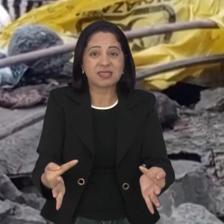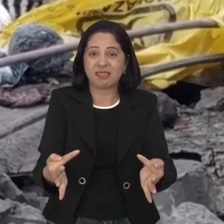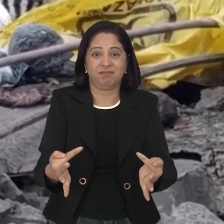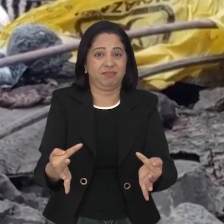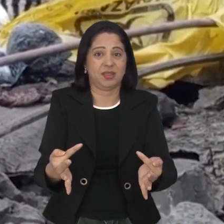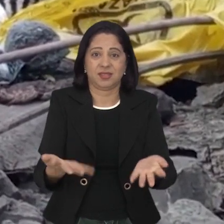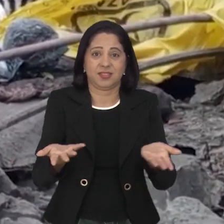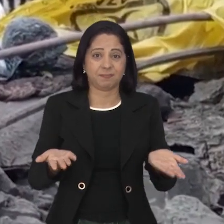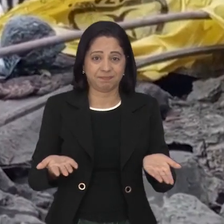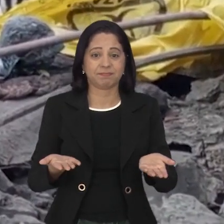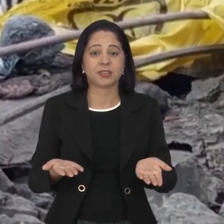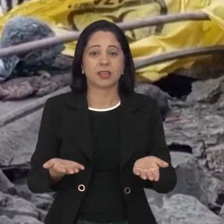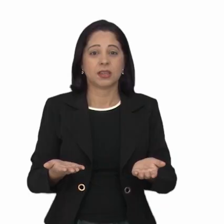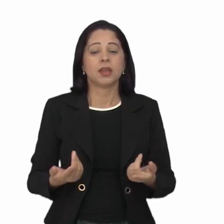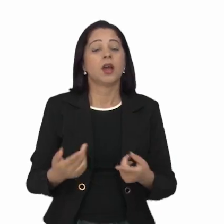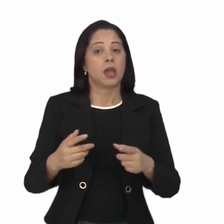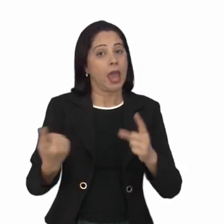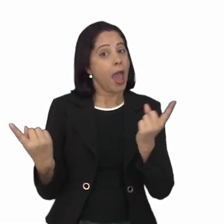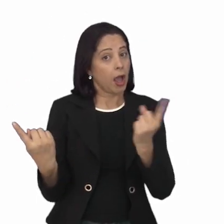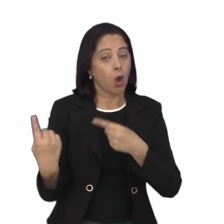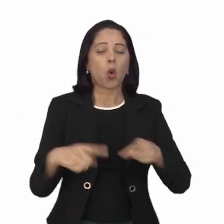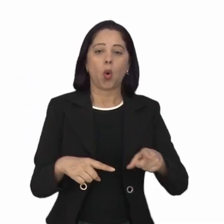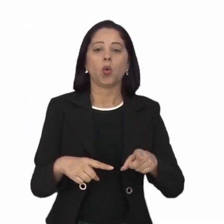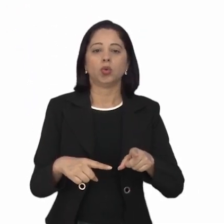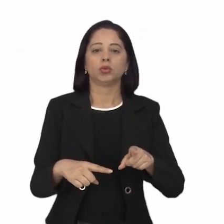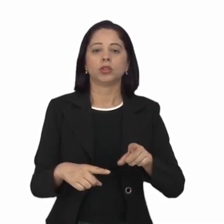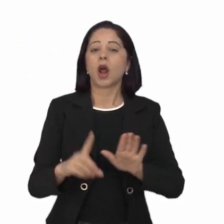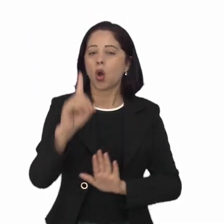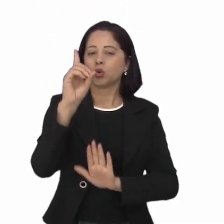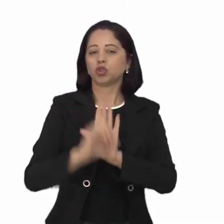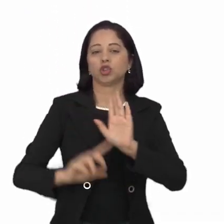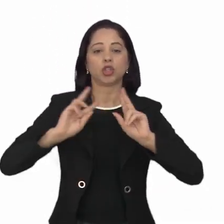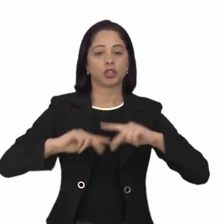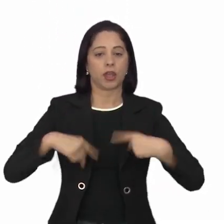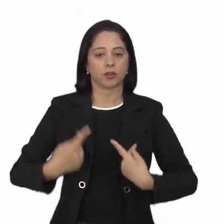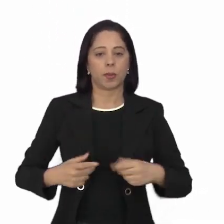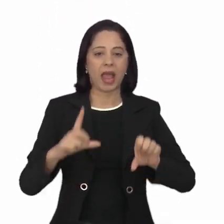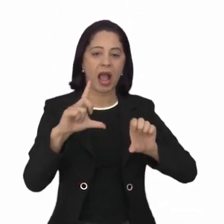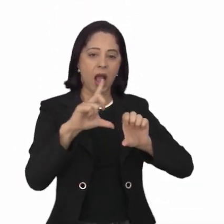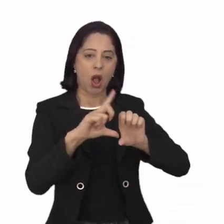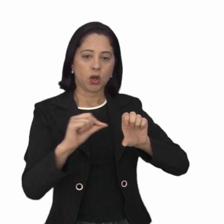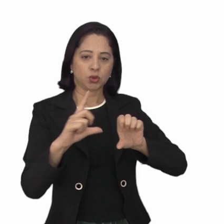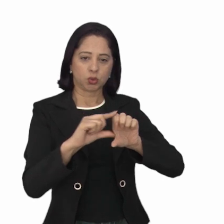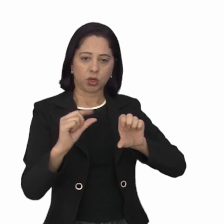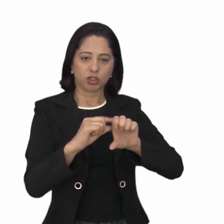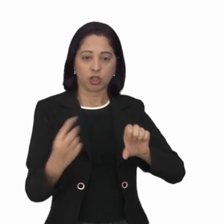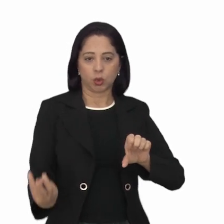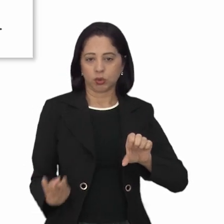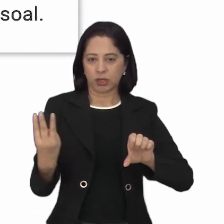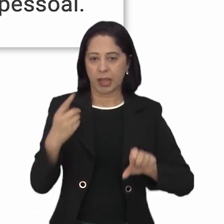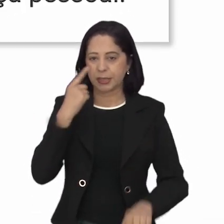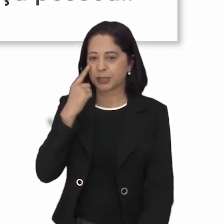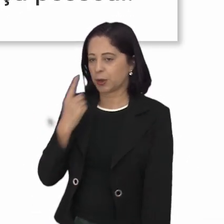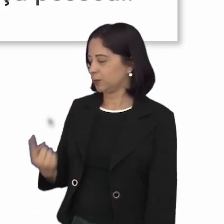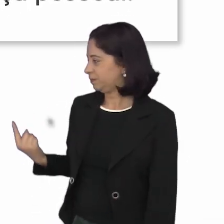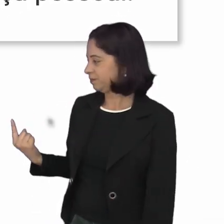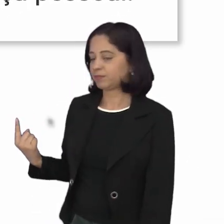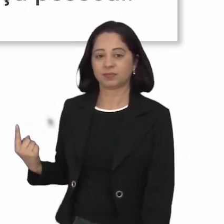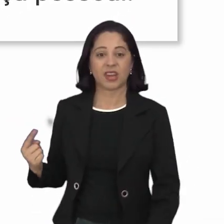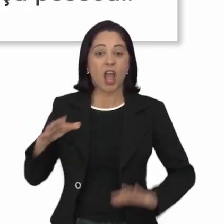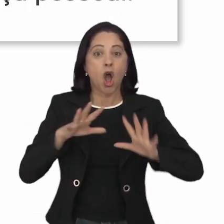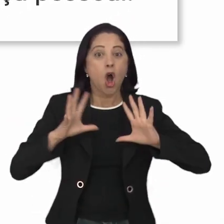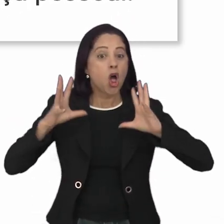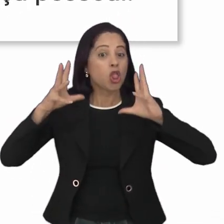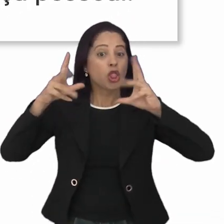t relação com os conflitos isso vai contra a declaração universal dos direitos humanos que estabelece no Artigo